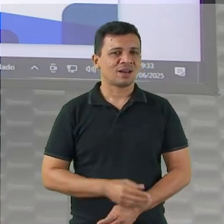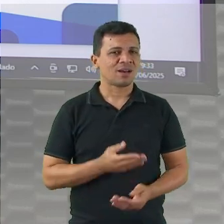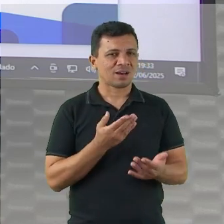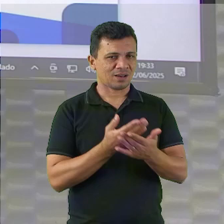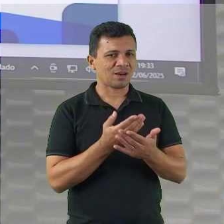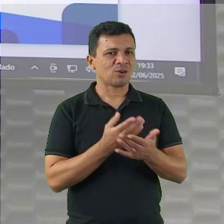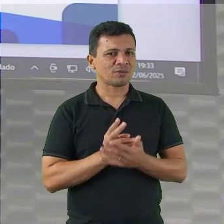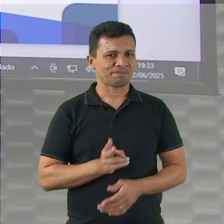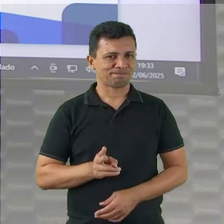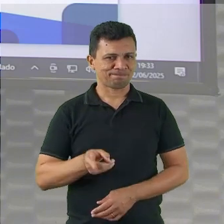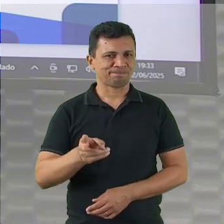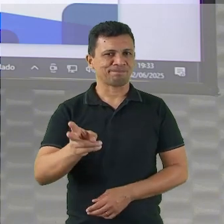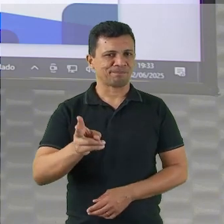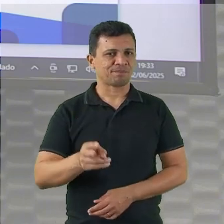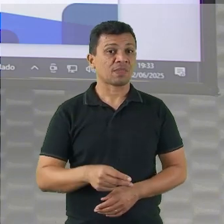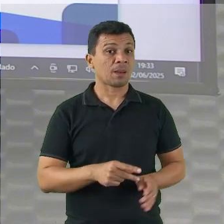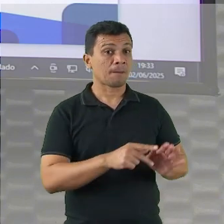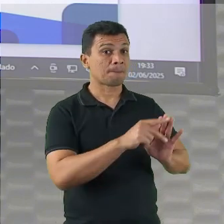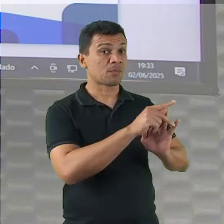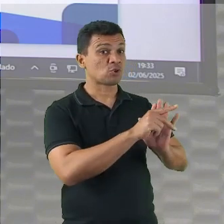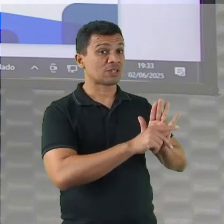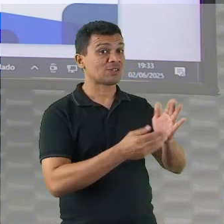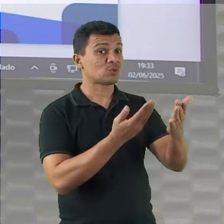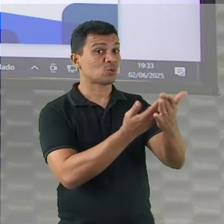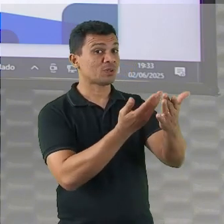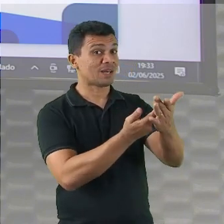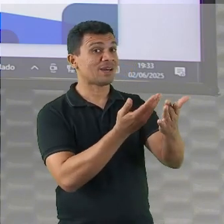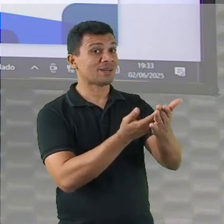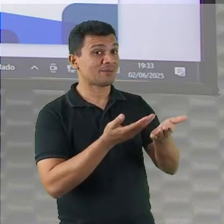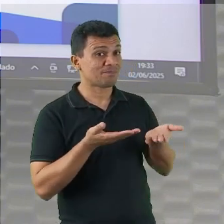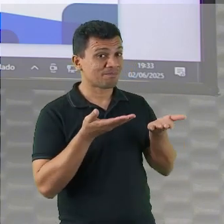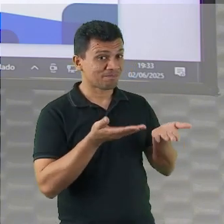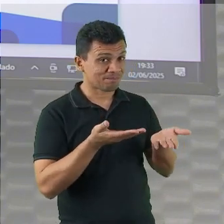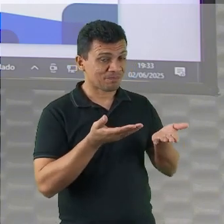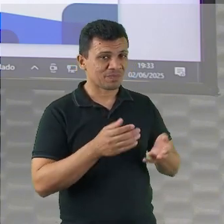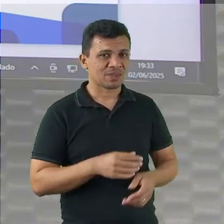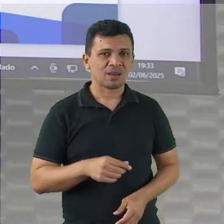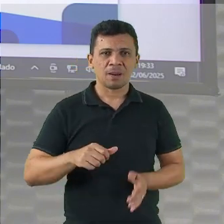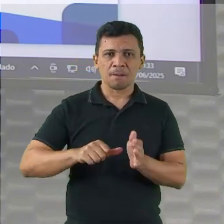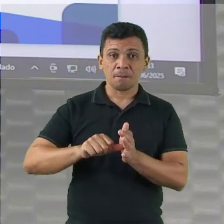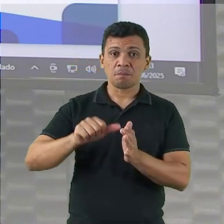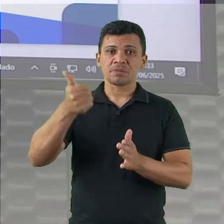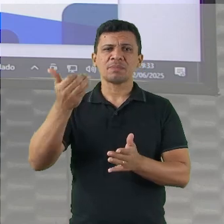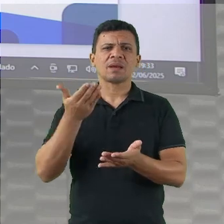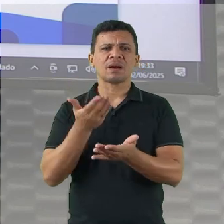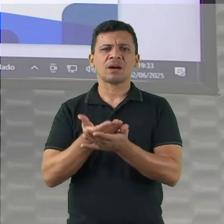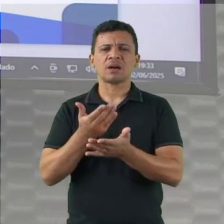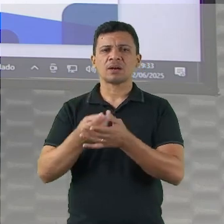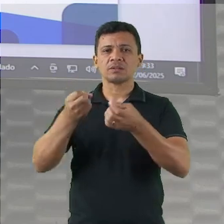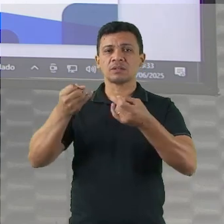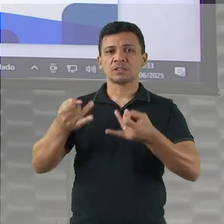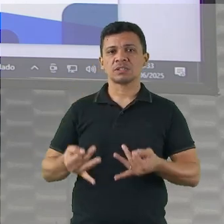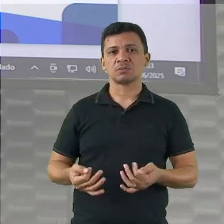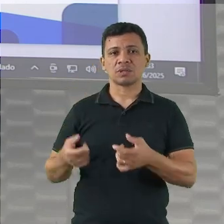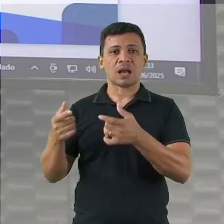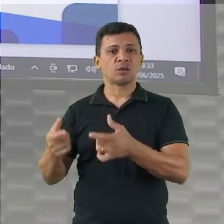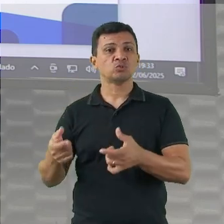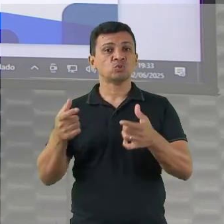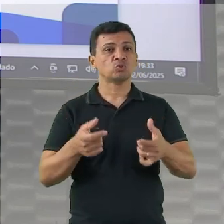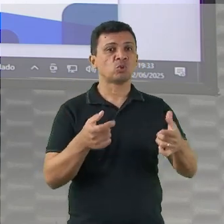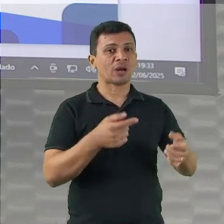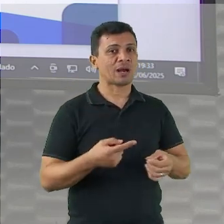nossas aulas no projeto Estudaei. Nós falamos na primeira aula sobre lugares na